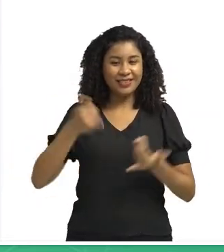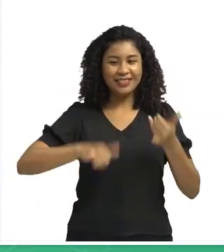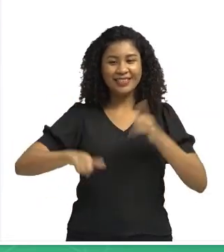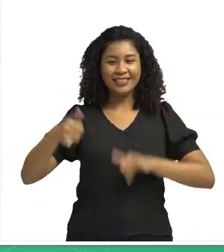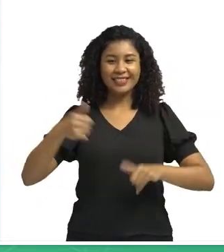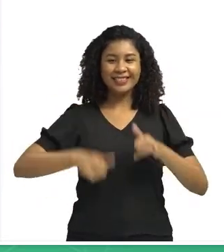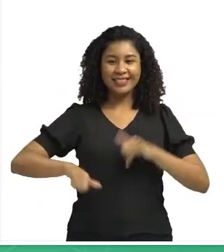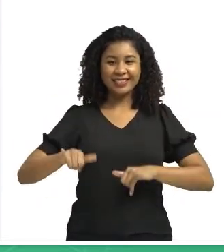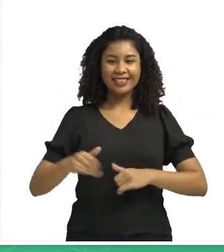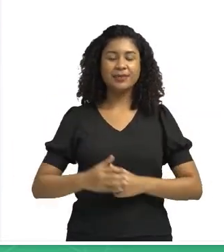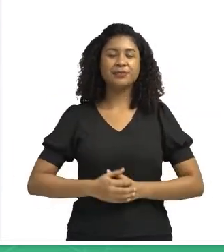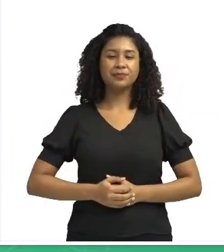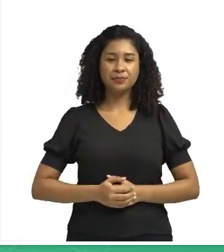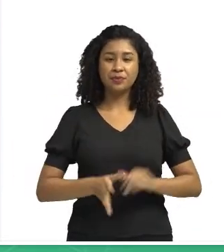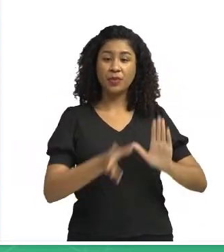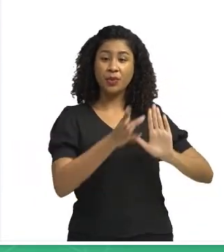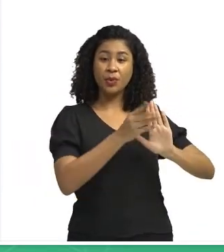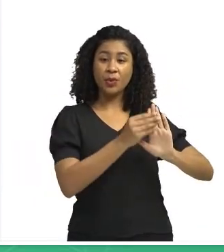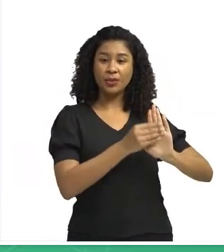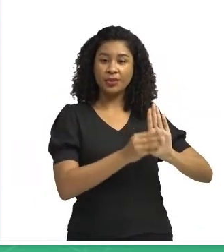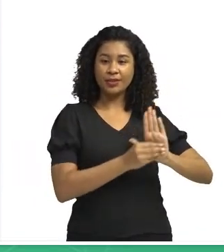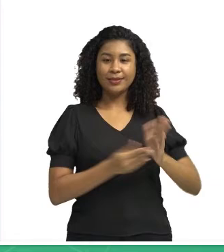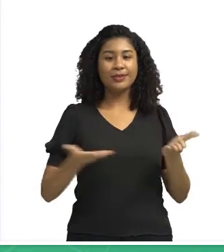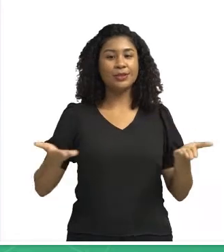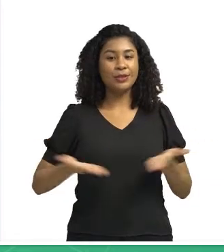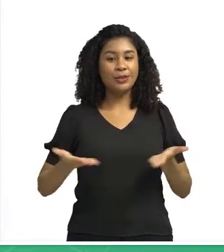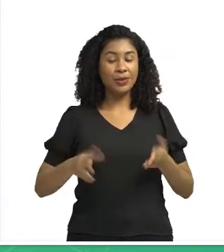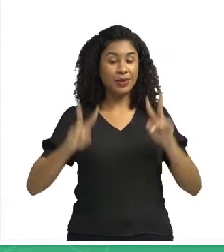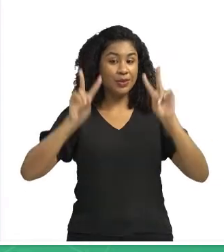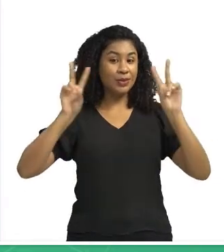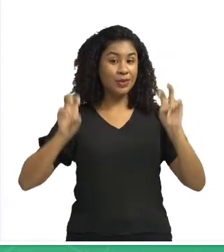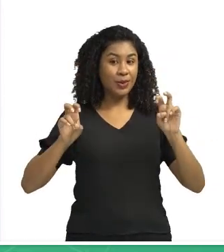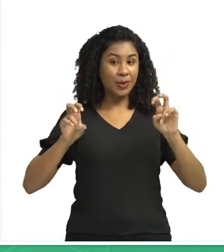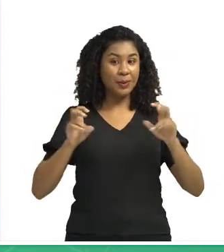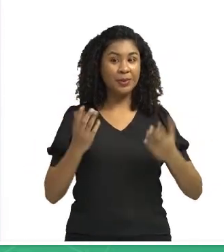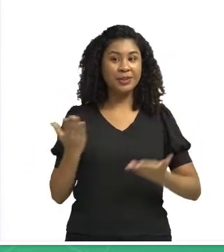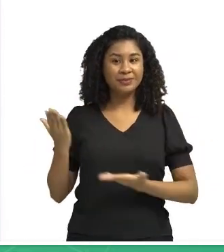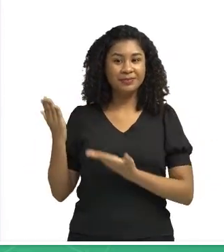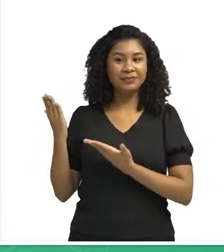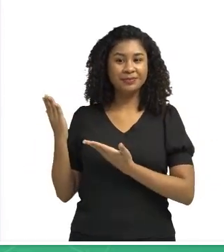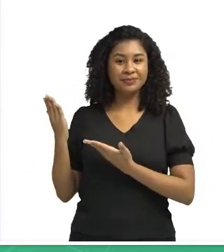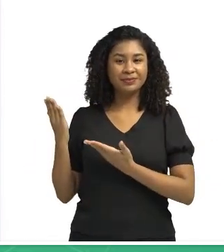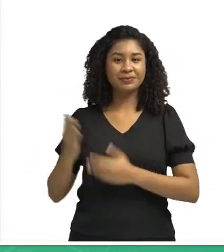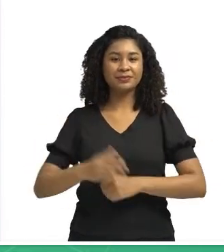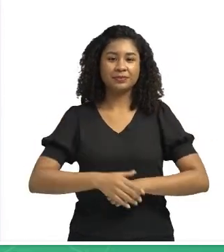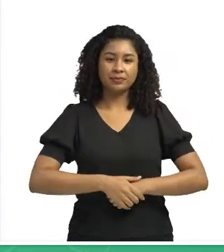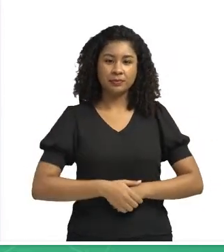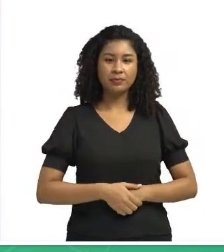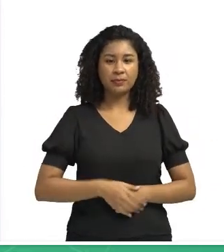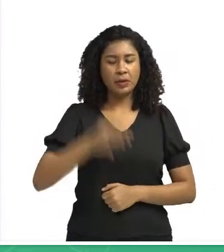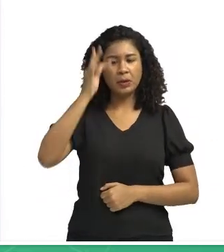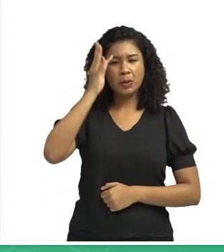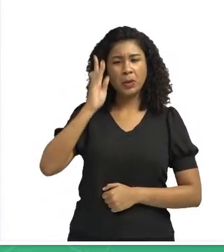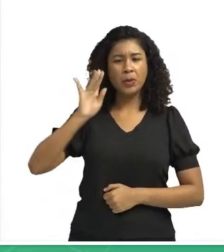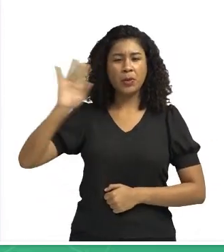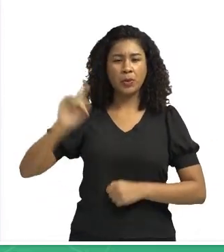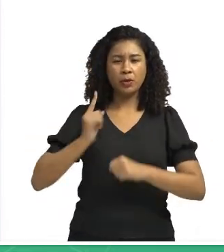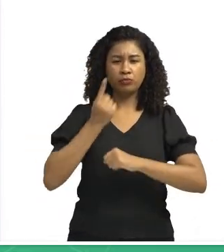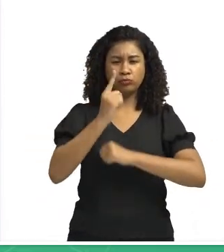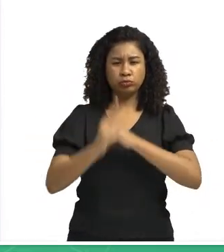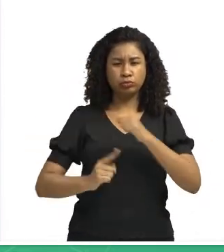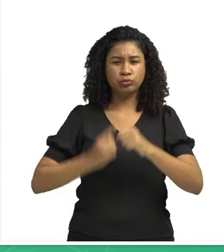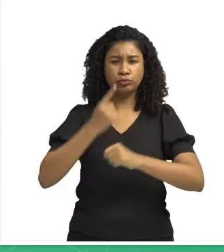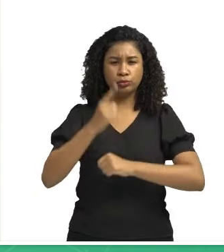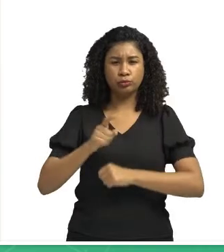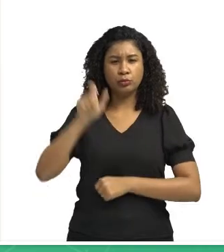o nosso conteúdo de hoje será sobre teoria atômica de Dalton e teoria atômica de